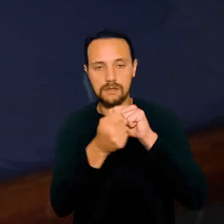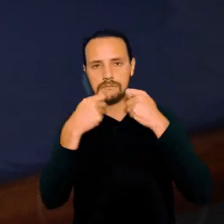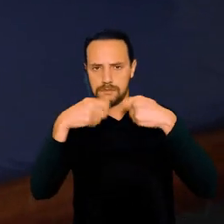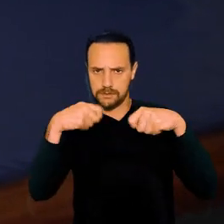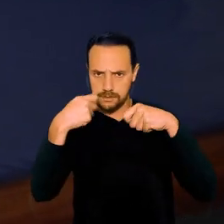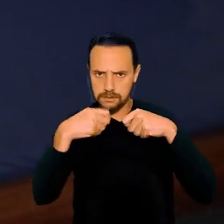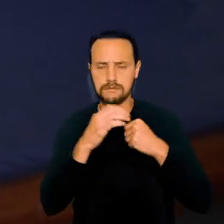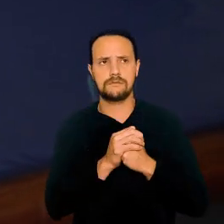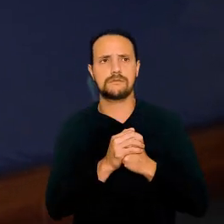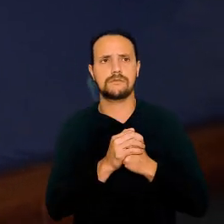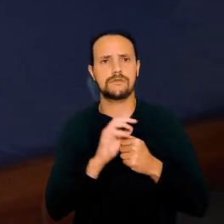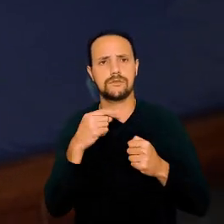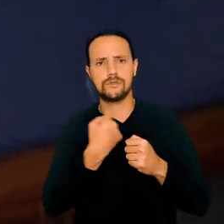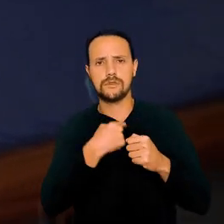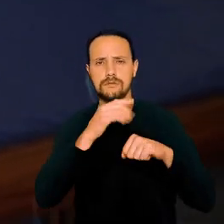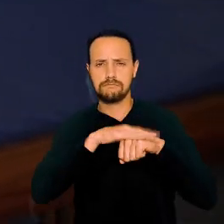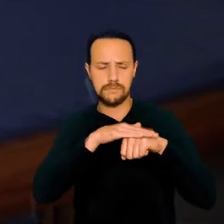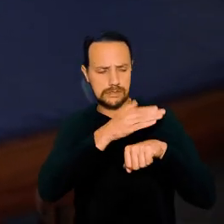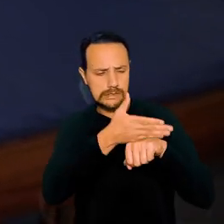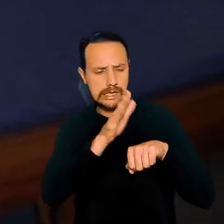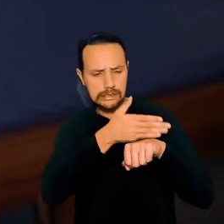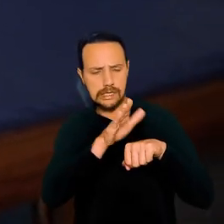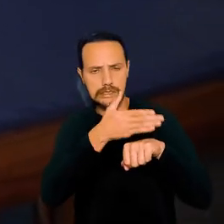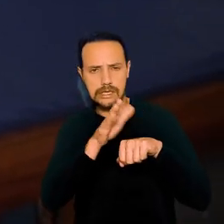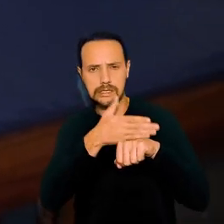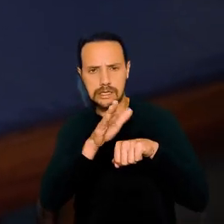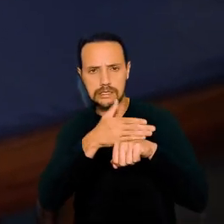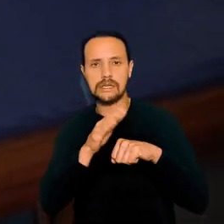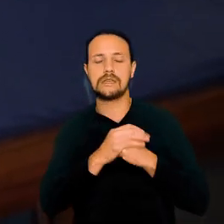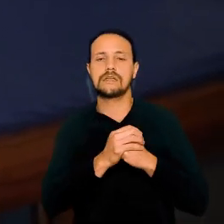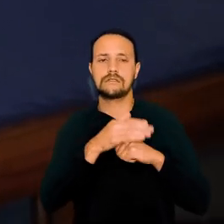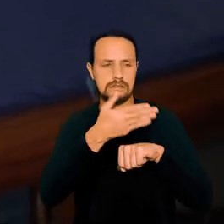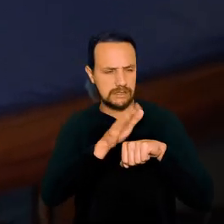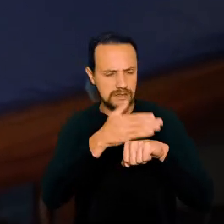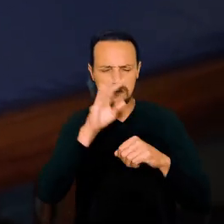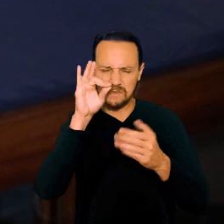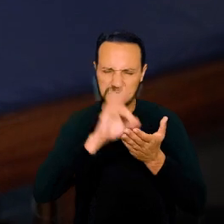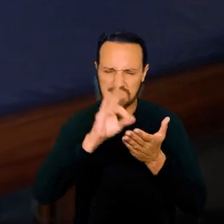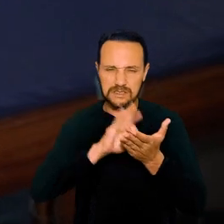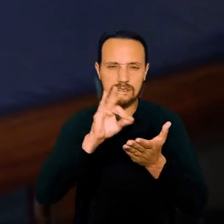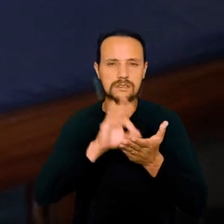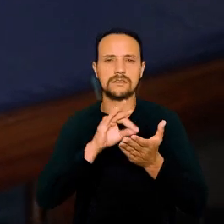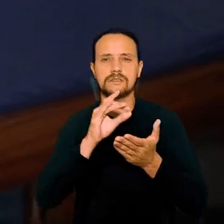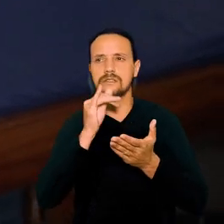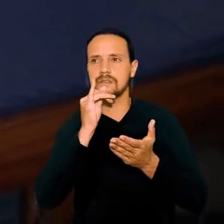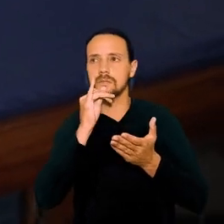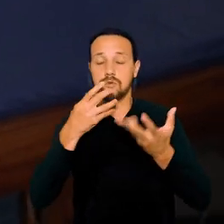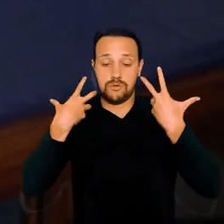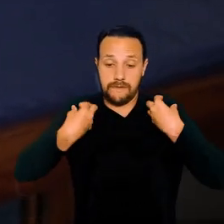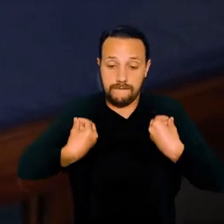poder gostar de viver de novo, porque antes eu estava bem, assim, com depressão